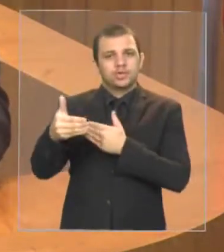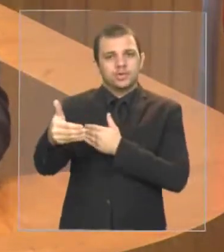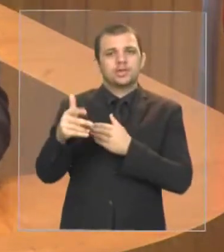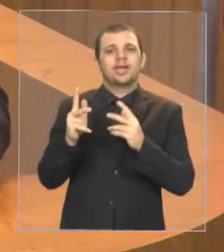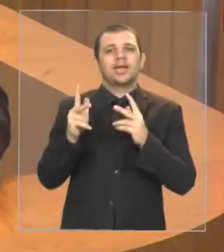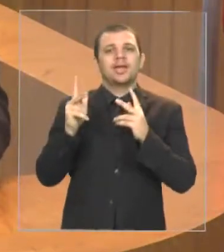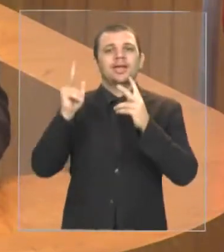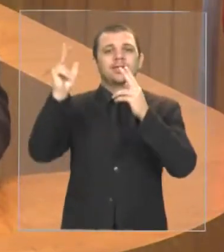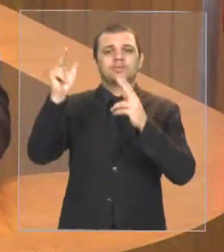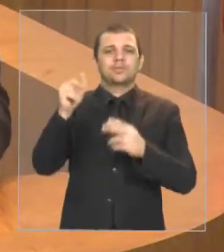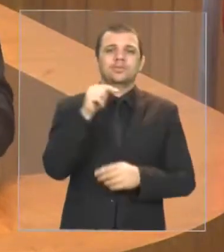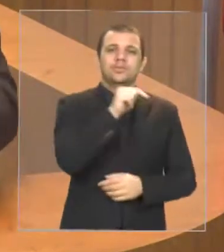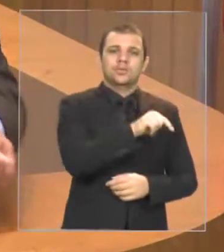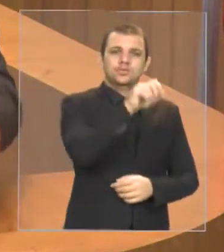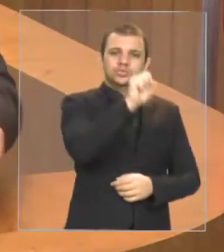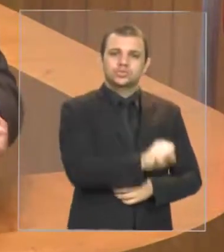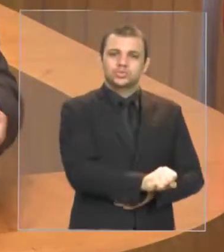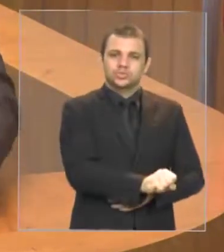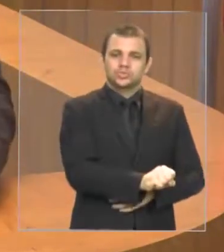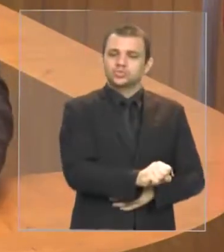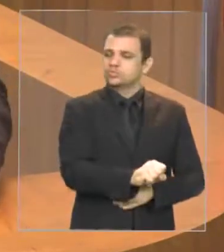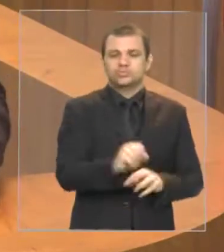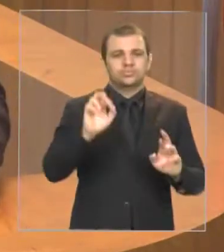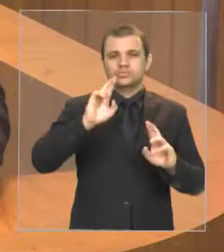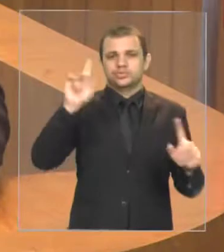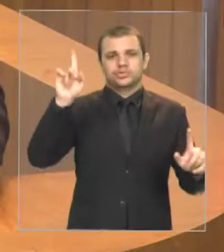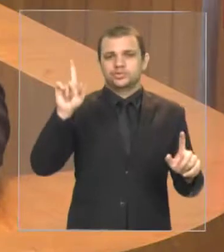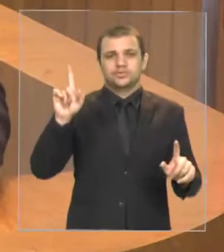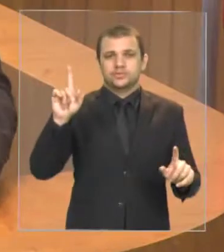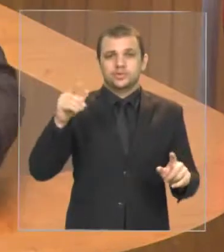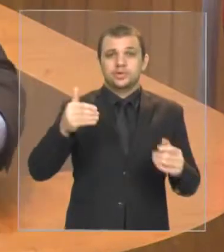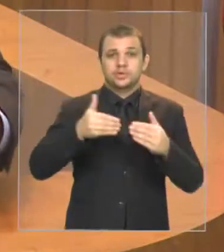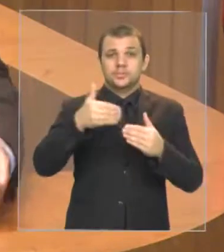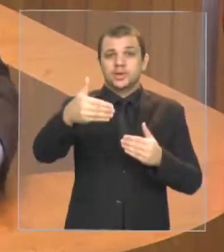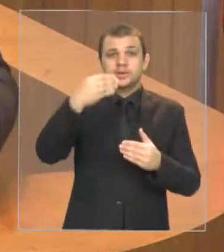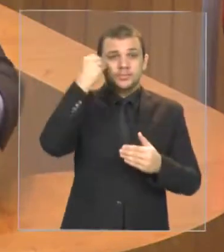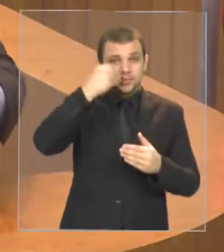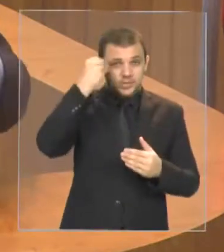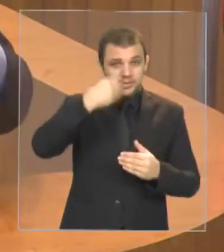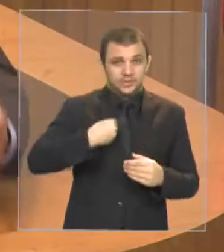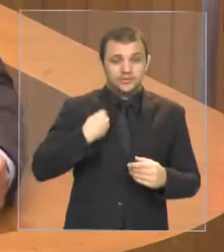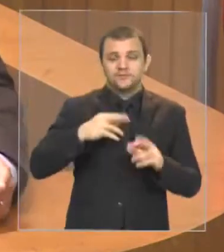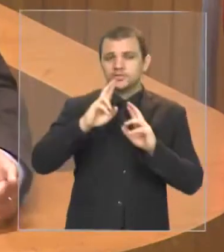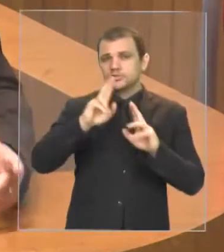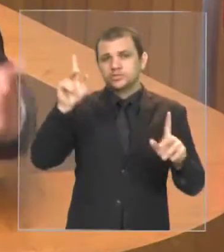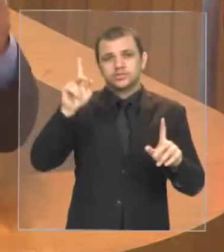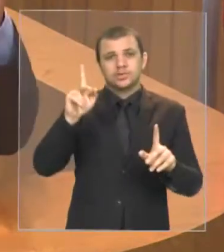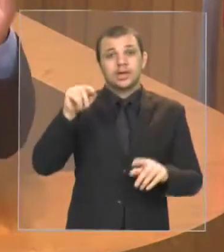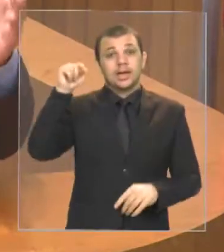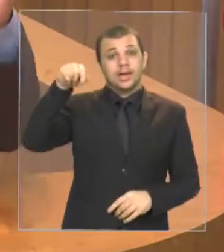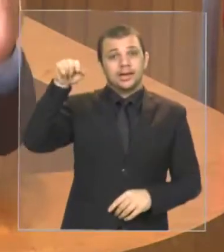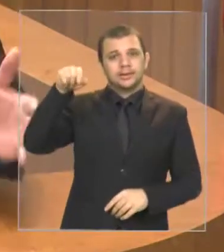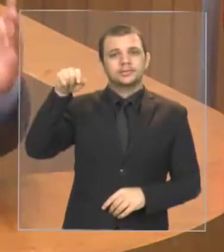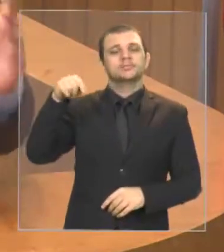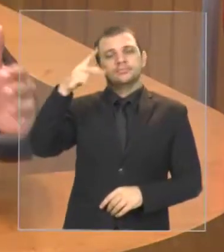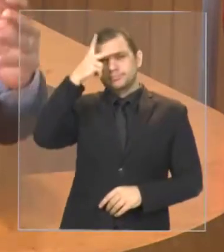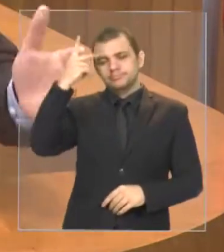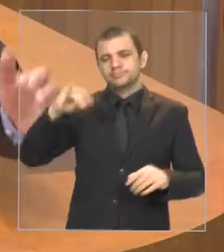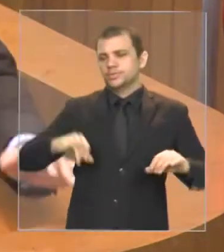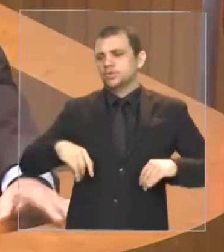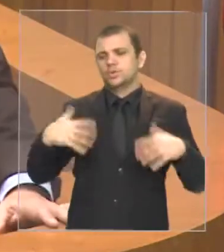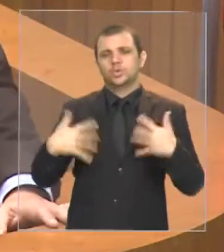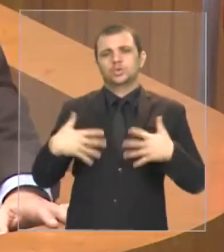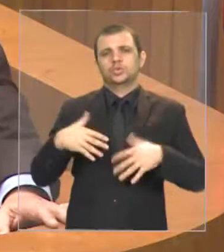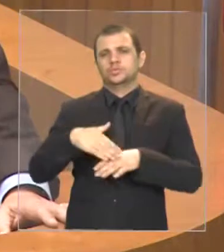do país. Aqui nosso povo é mais sofredor. E hoje aqui eu quero parabenizar todos os vereadores do estado